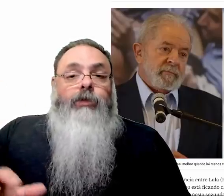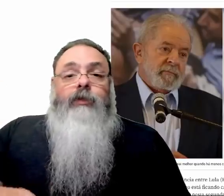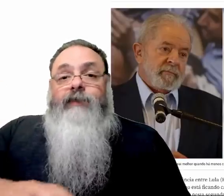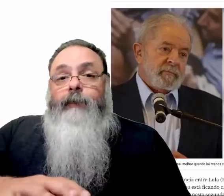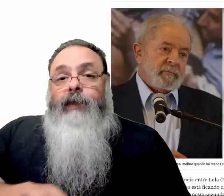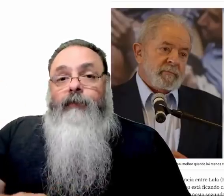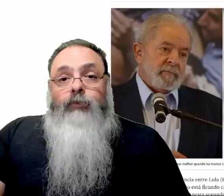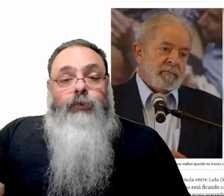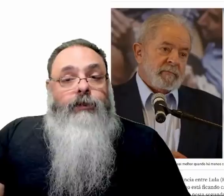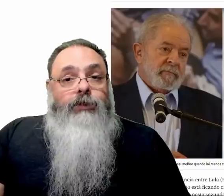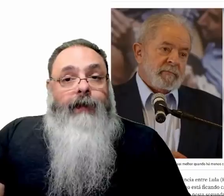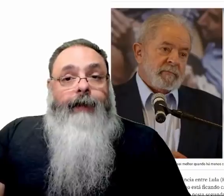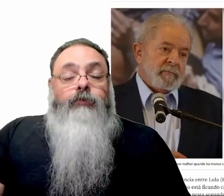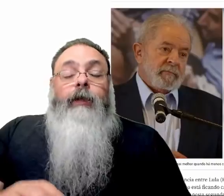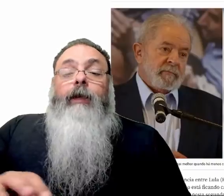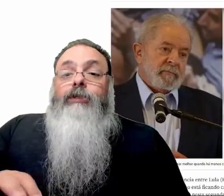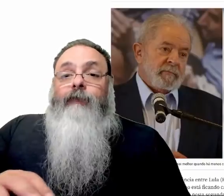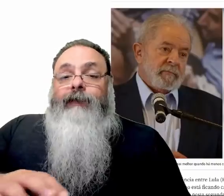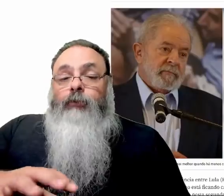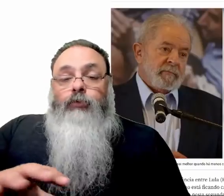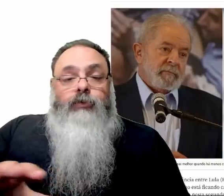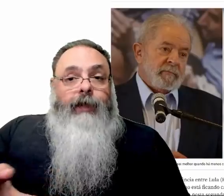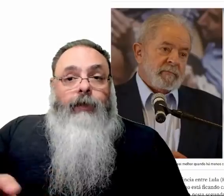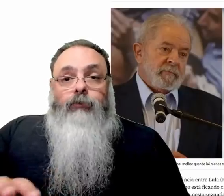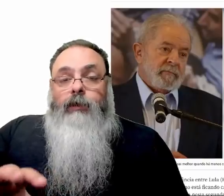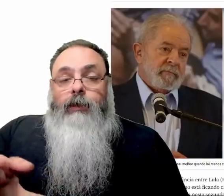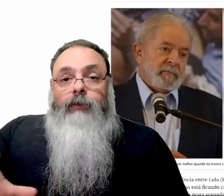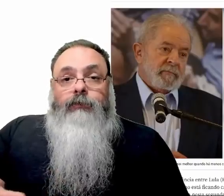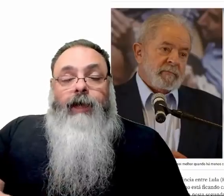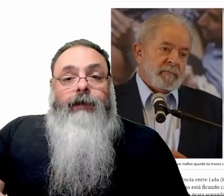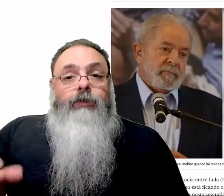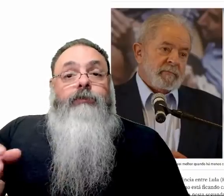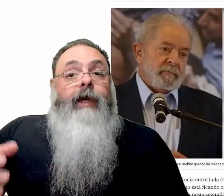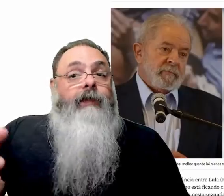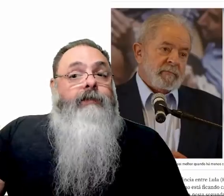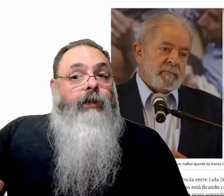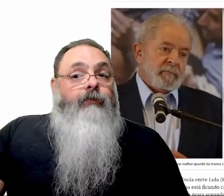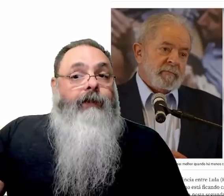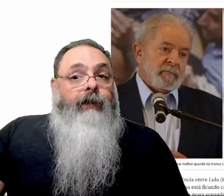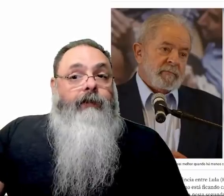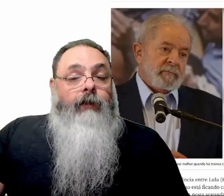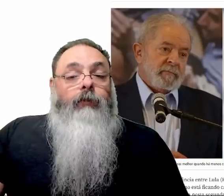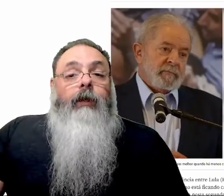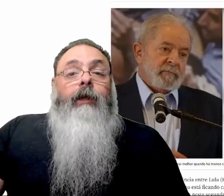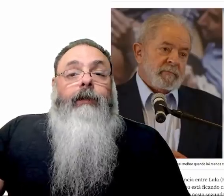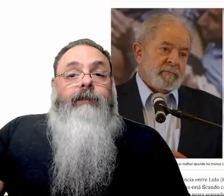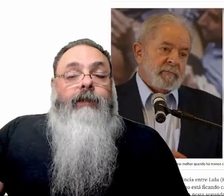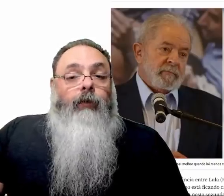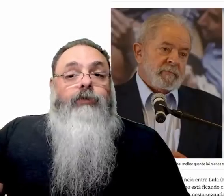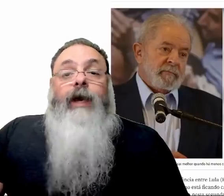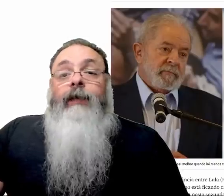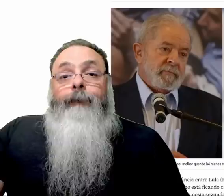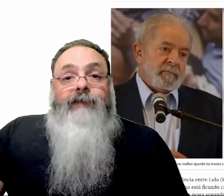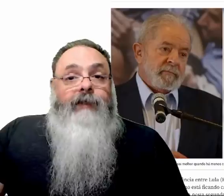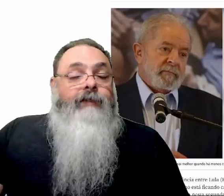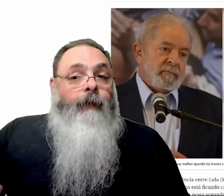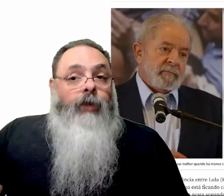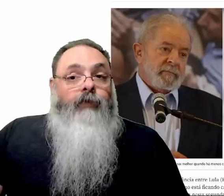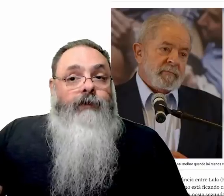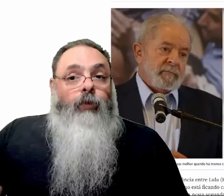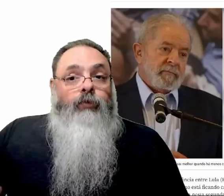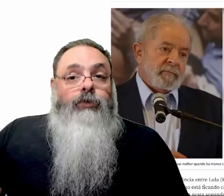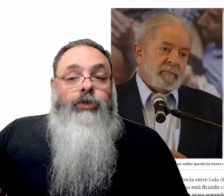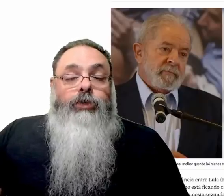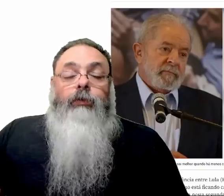Aí sim quando já vai saber quem não se os candidatos já vai estar tudo certo os arranjos e aí sim a gente vai tá entrando nesse negócio aí